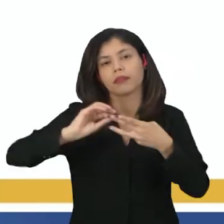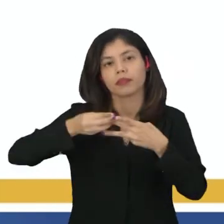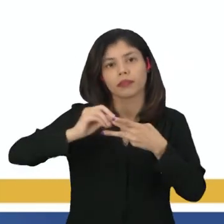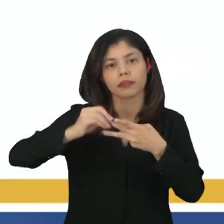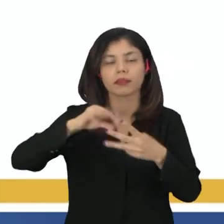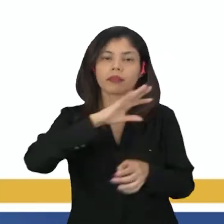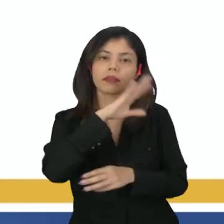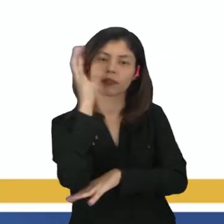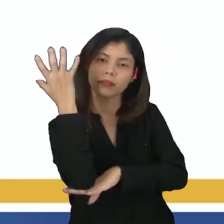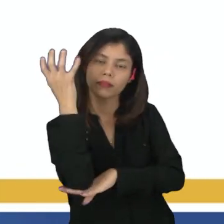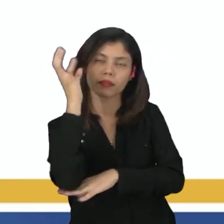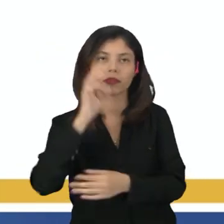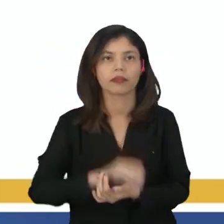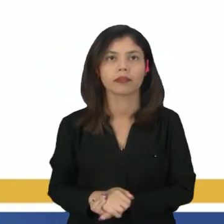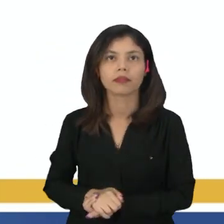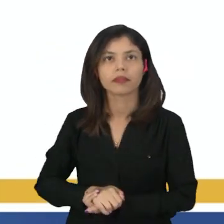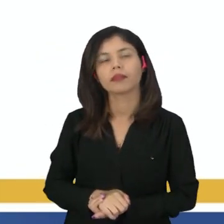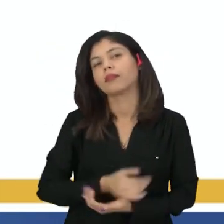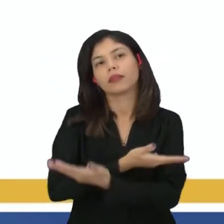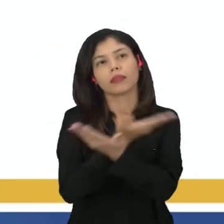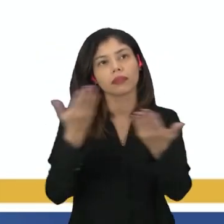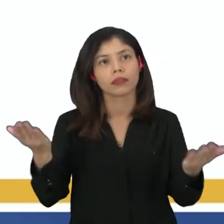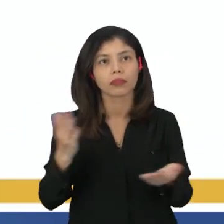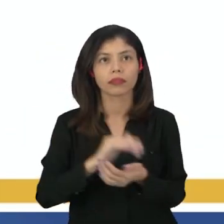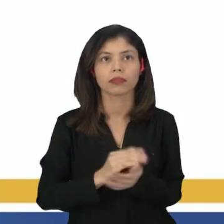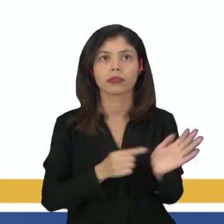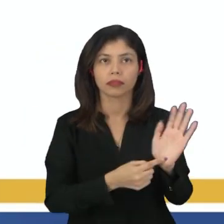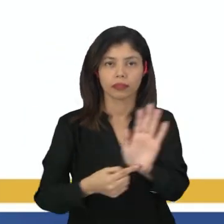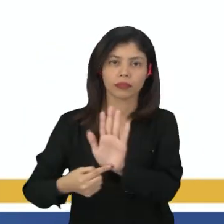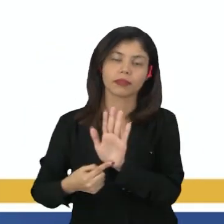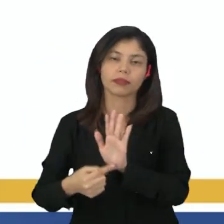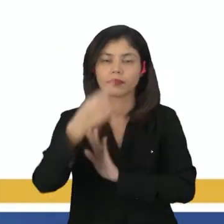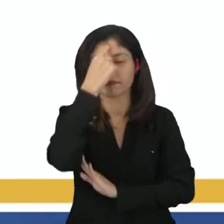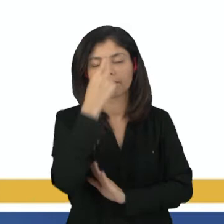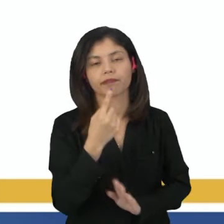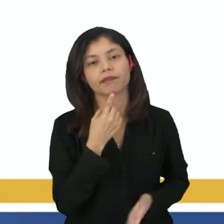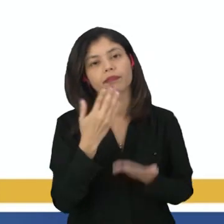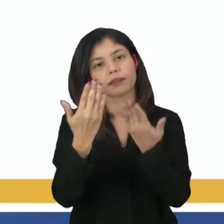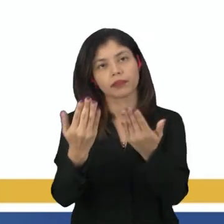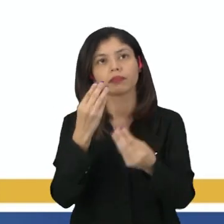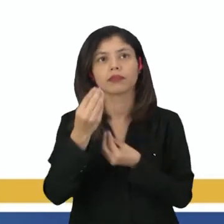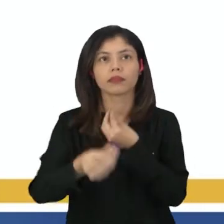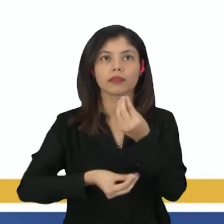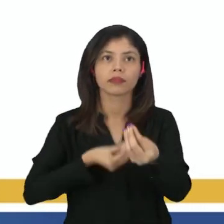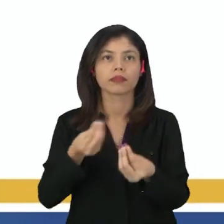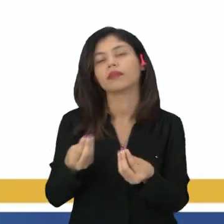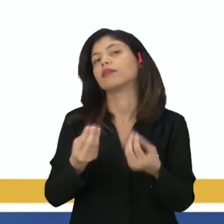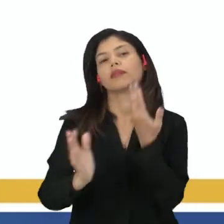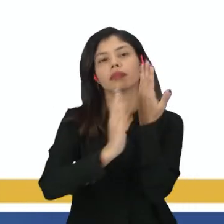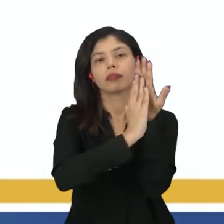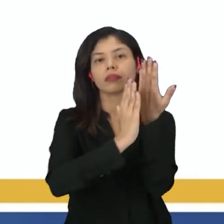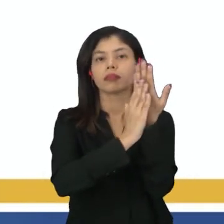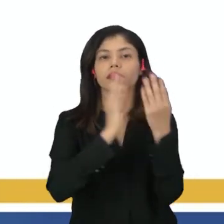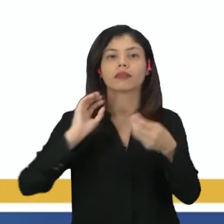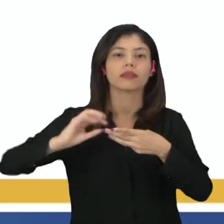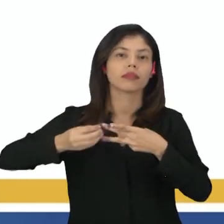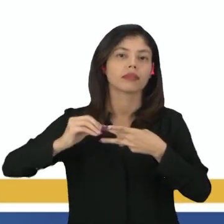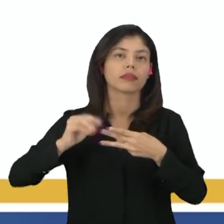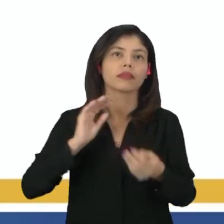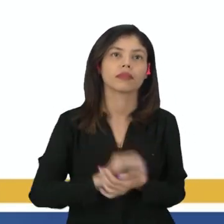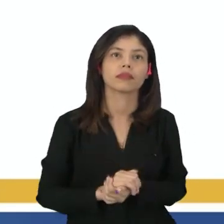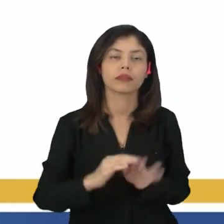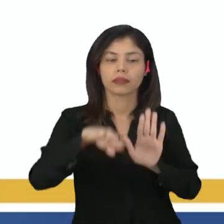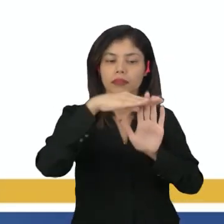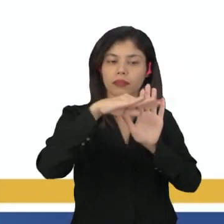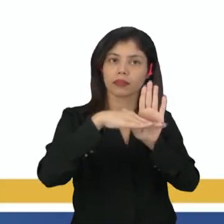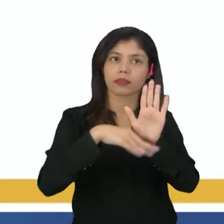tipo vegetal, tá? E aí a gente tem a representação também de como que seria, ó, essa parede celular, seria essa camada, essa